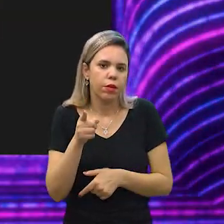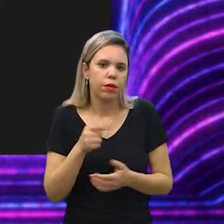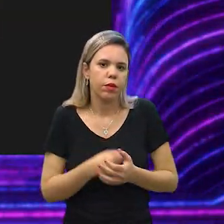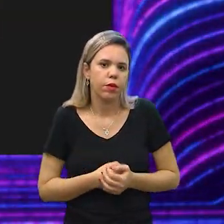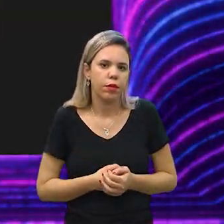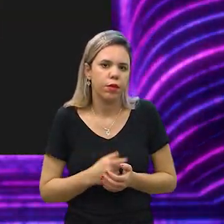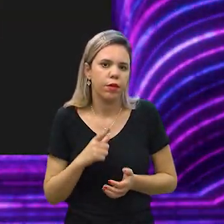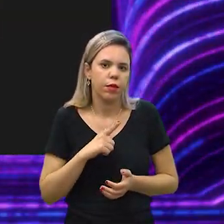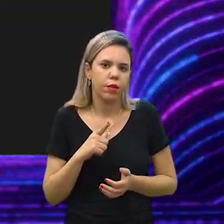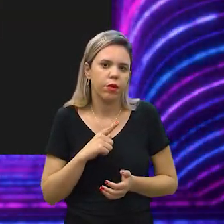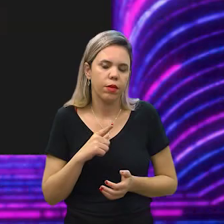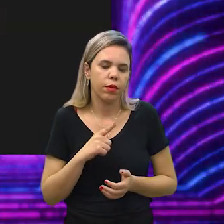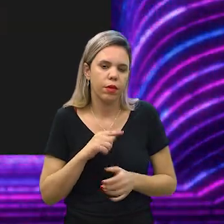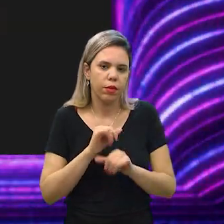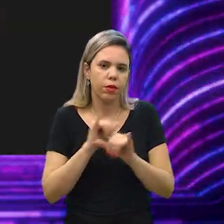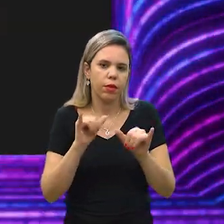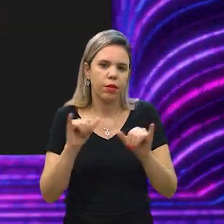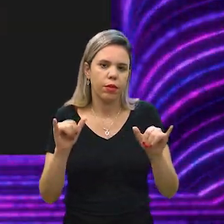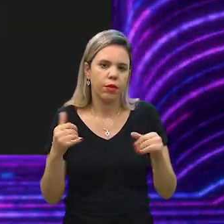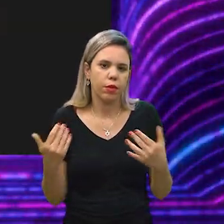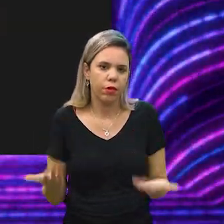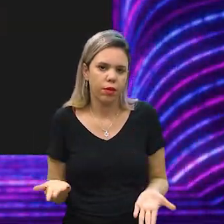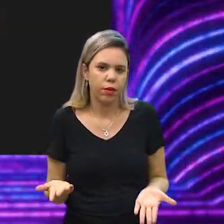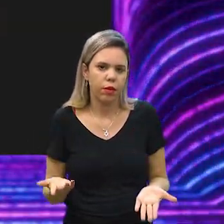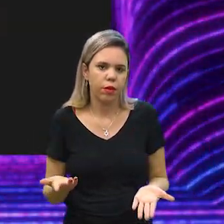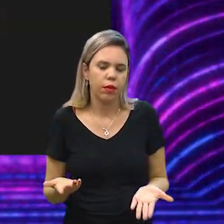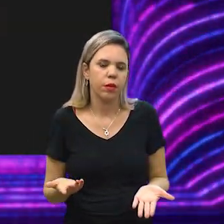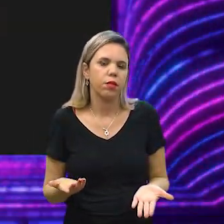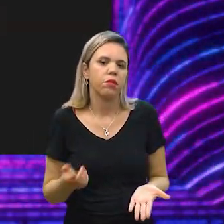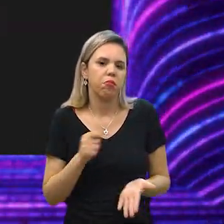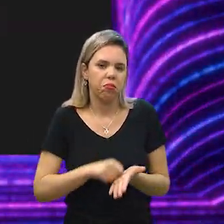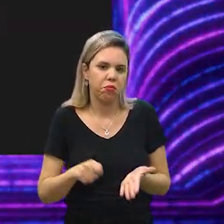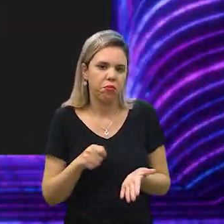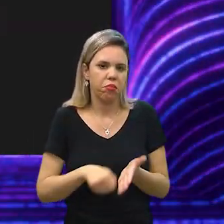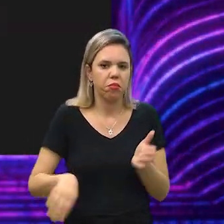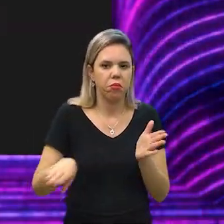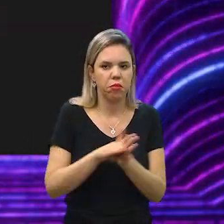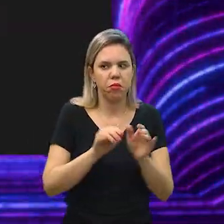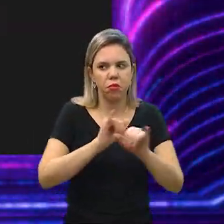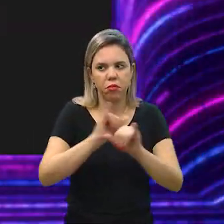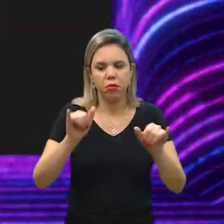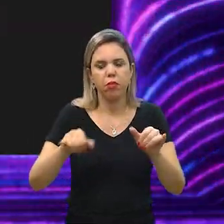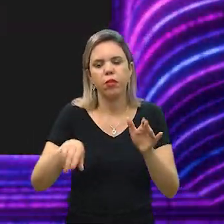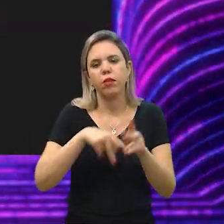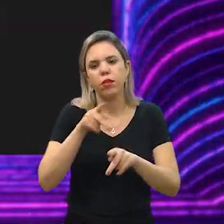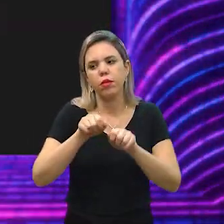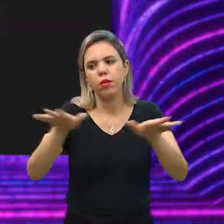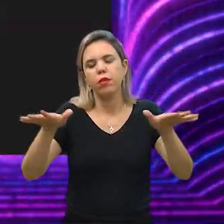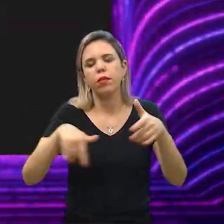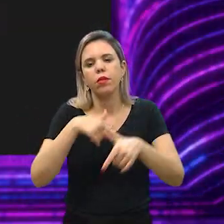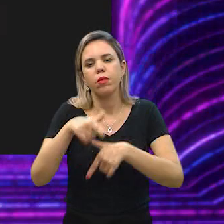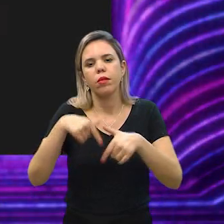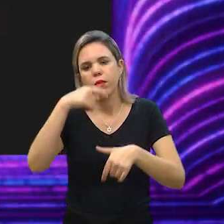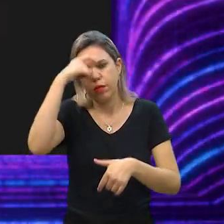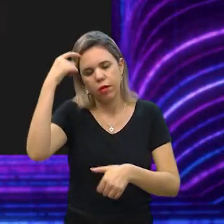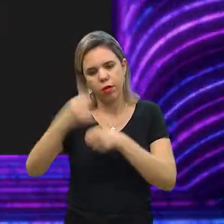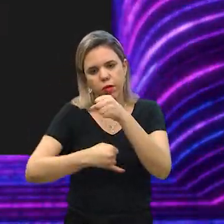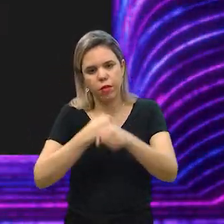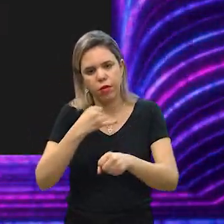aí, você tem que, né, divulgá-lo para que a obra chegue em mais pessoas. E como é que você faz? Trabalha